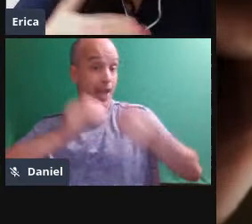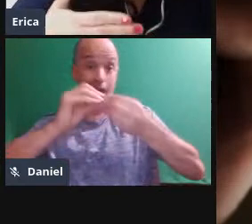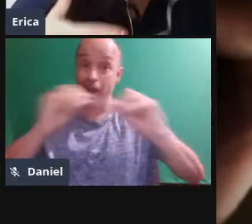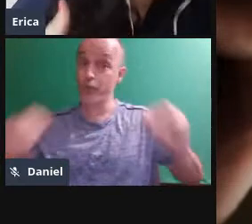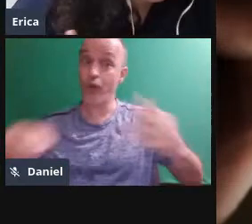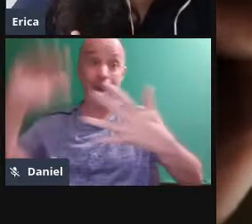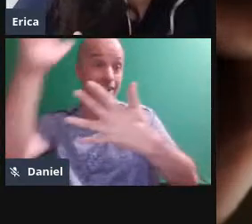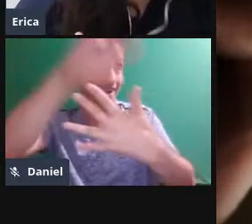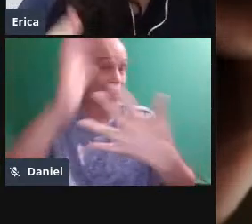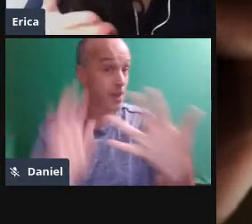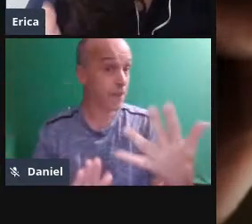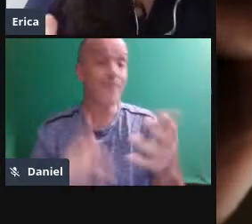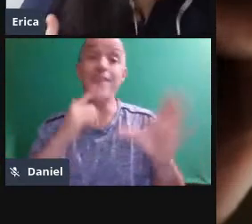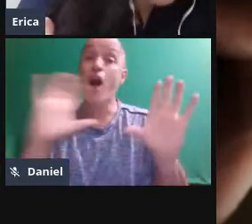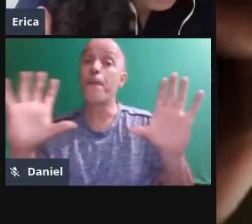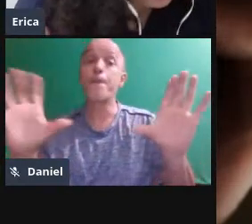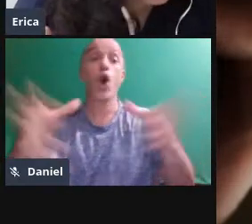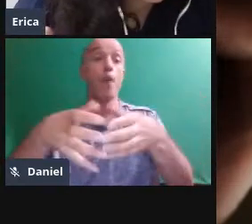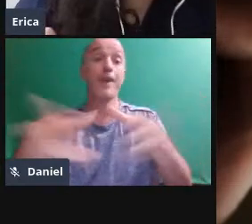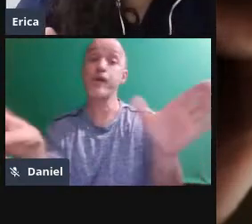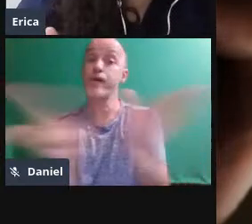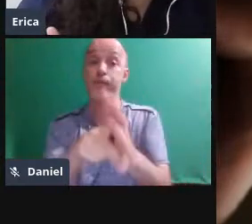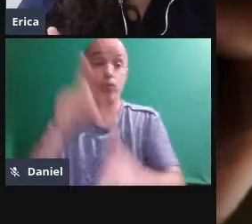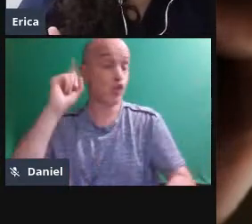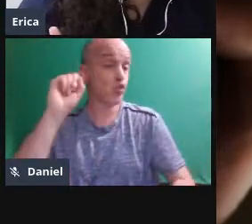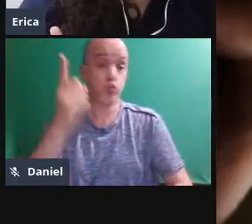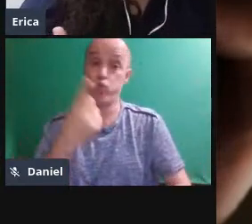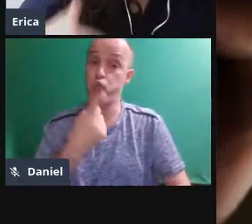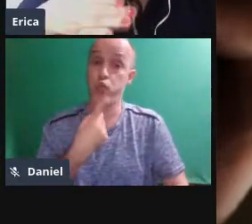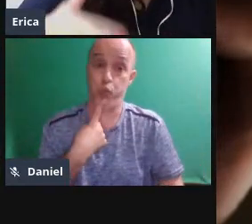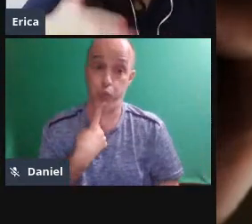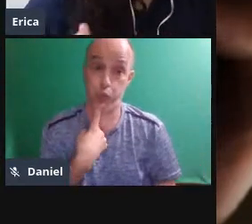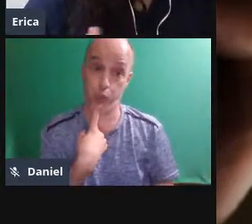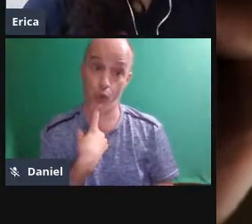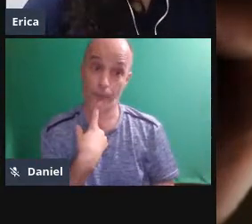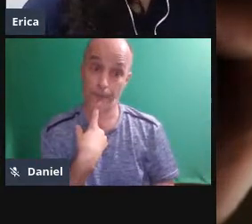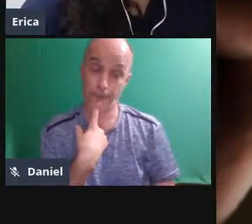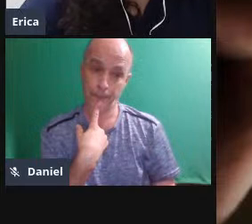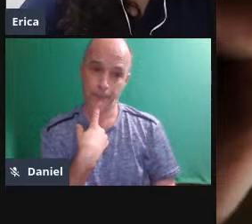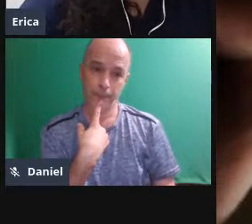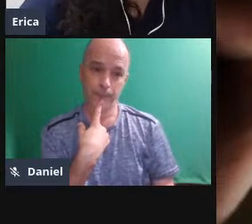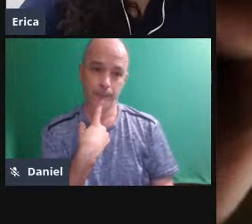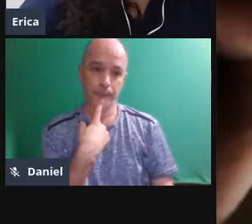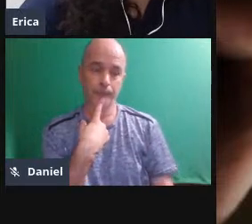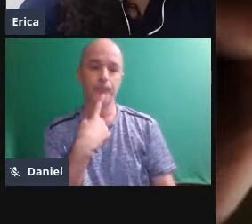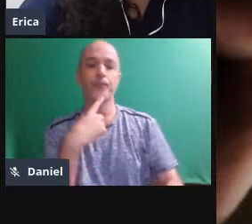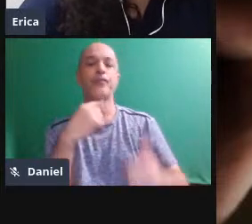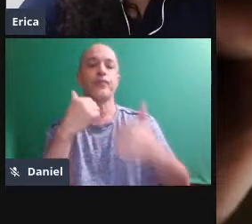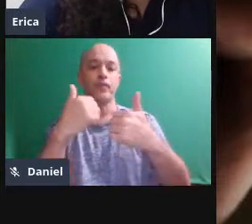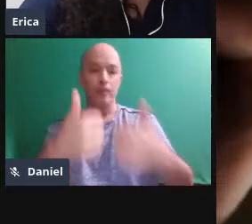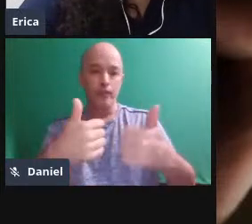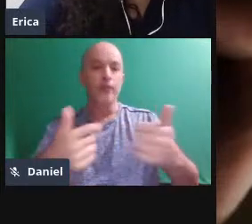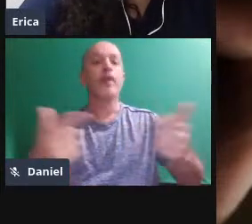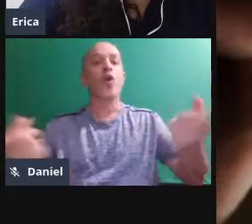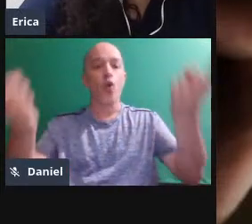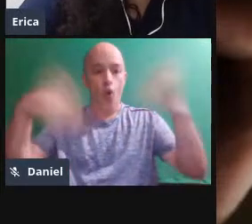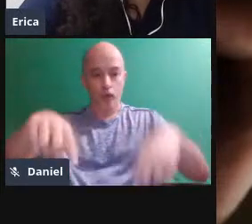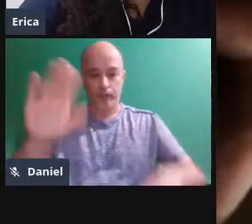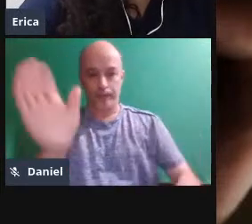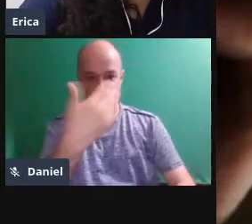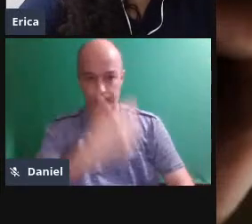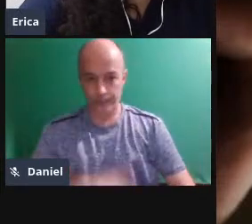É uma língua que tem uma gramática, que tem uma estrutura, né? E que é própria da comunidade surda brasileira.